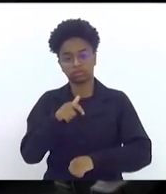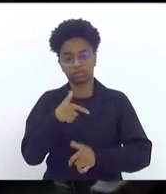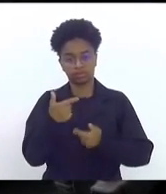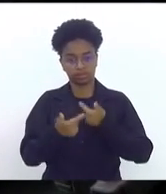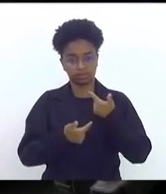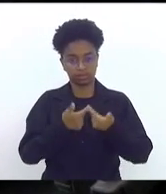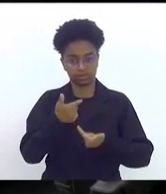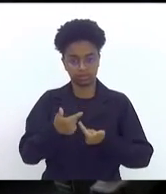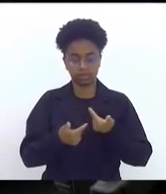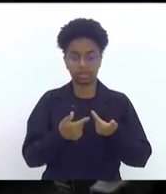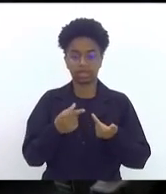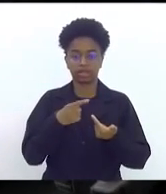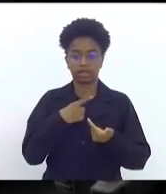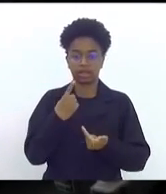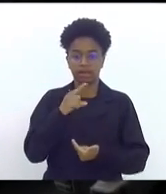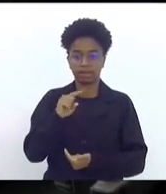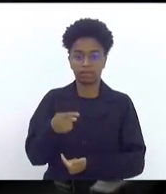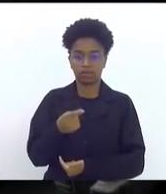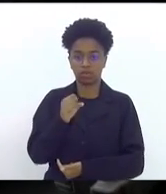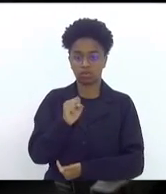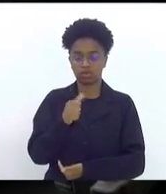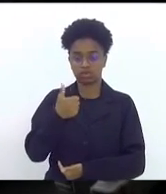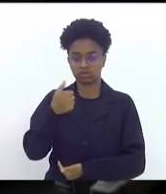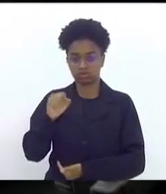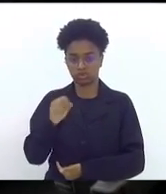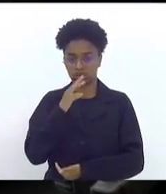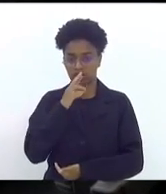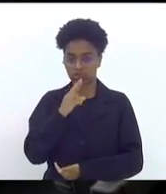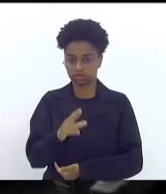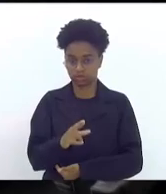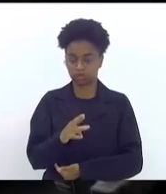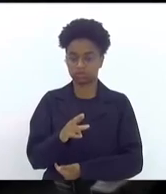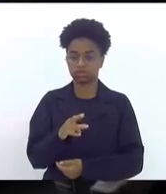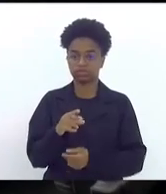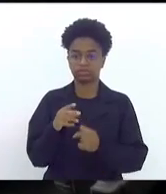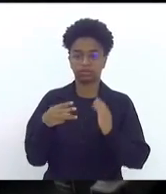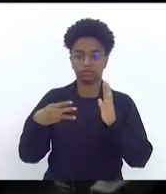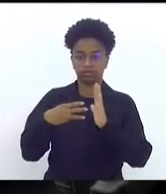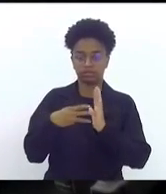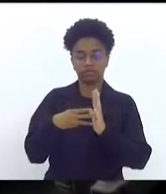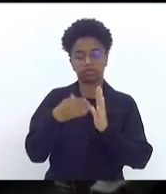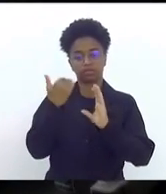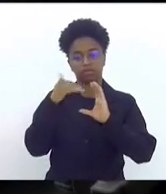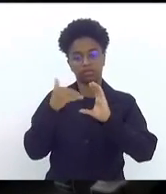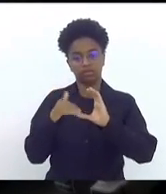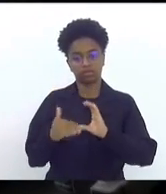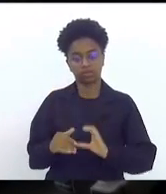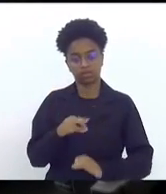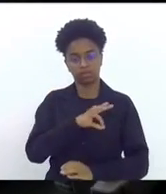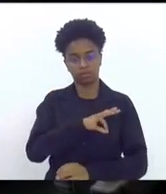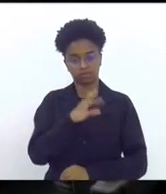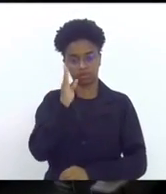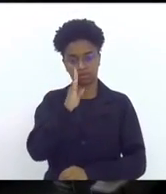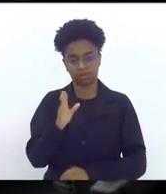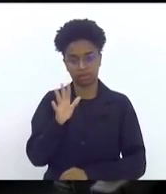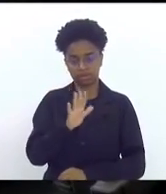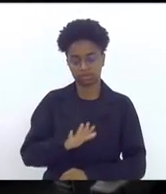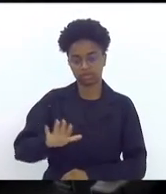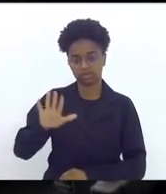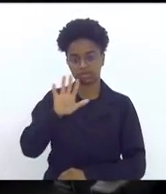CNJ recebeu 1.818 respostas aos formulários encaminhados às unidades policiais de todo o país.